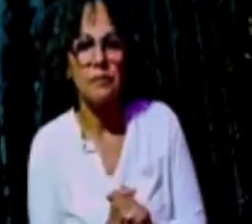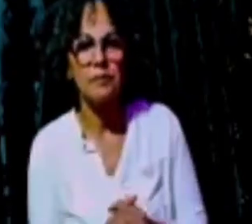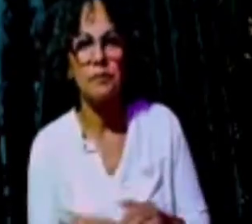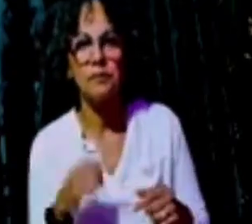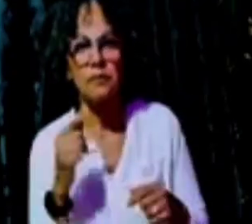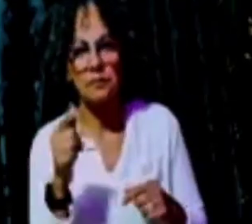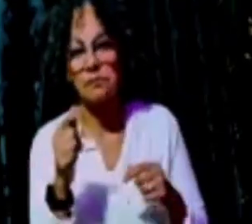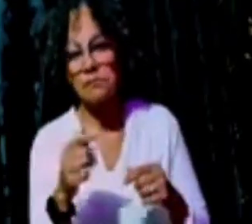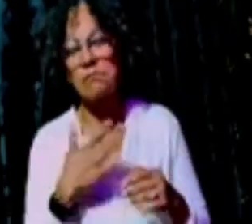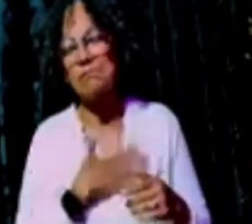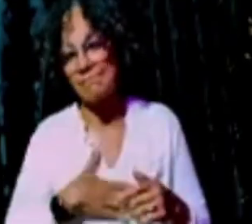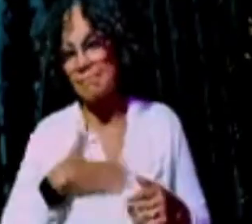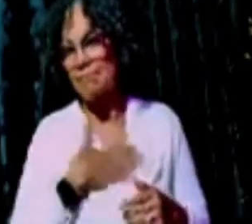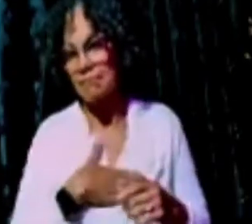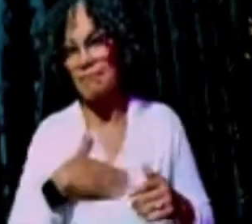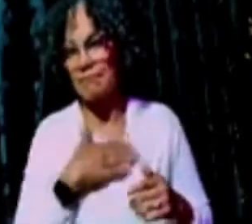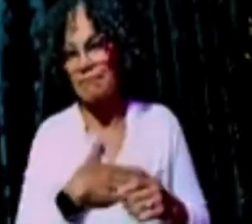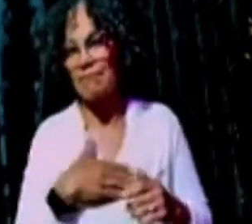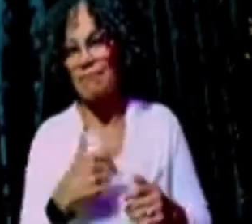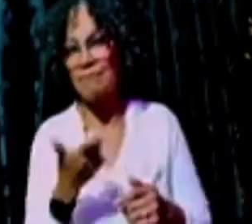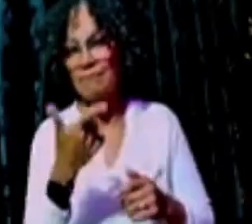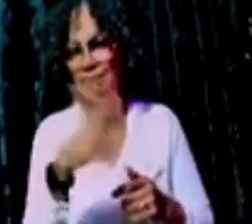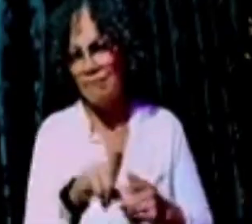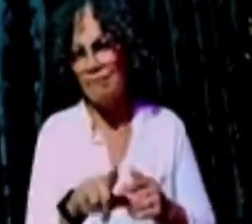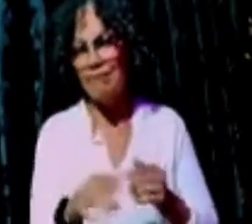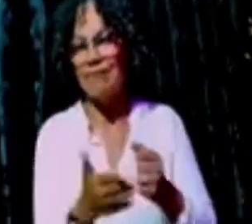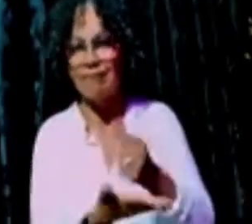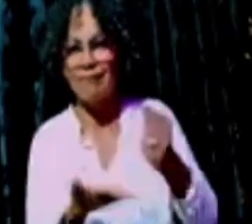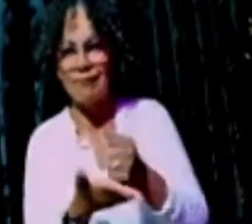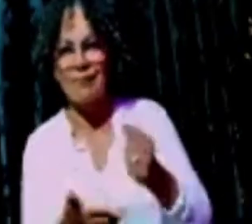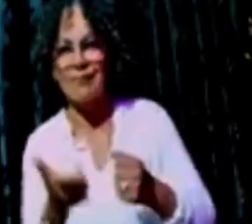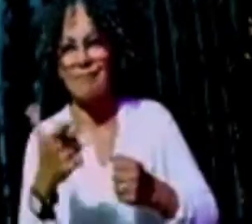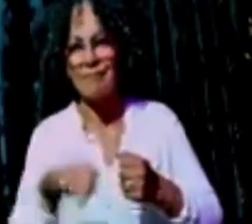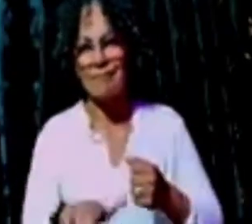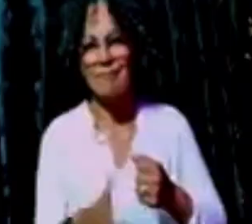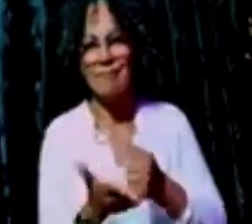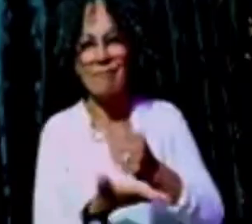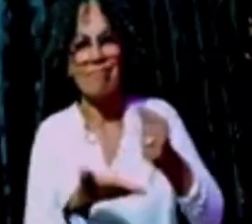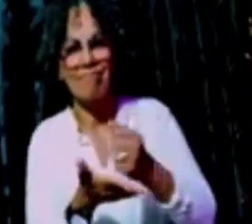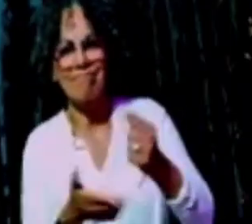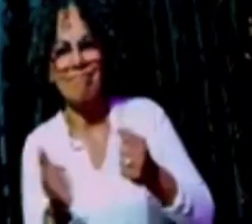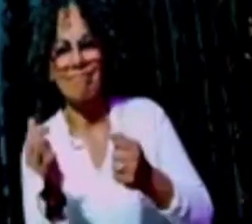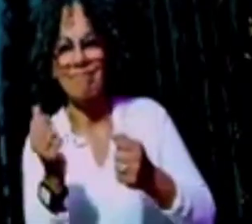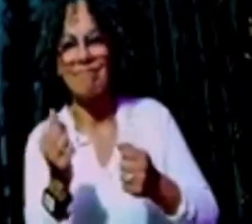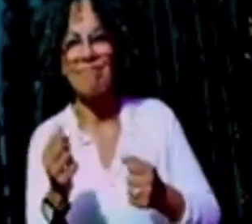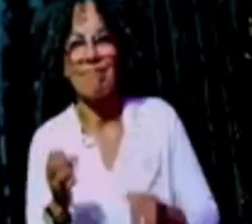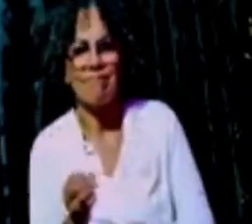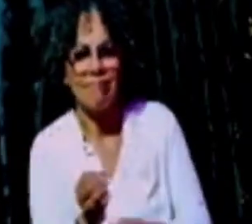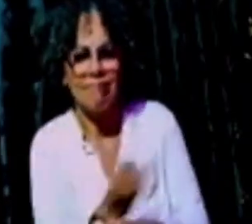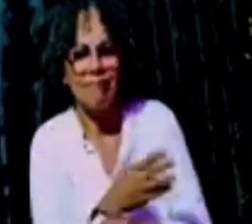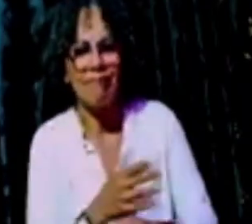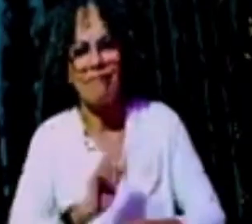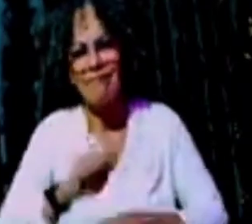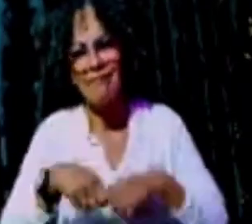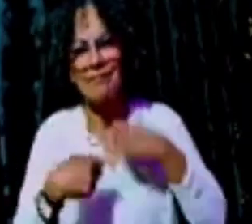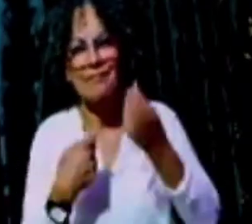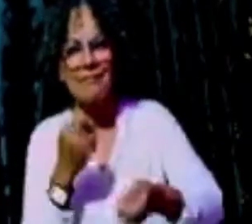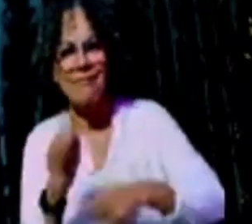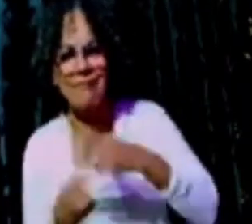acaba fazendo, quem gosta acaba fazendo mais de uma vez. E eu até hoje aprendo sinais novos, porque é uma língua viva. Boa. Eles